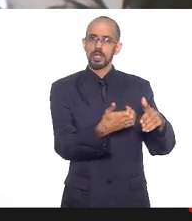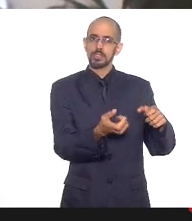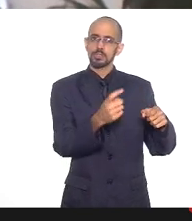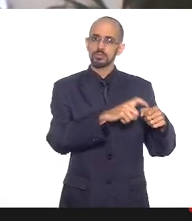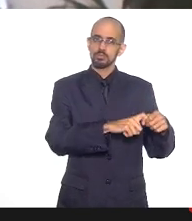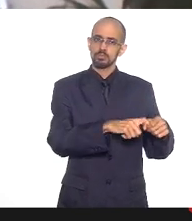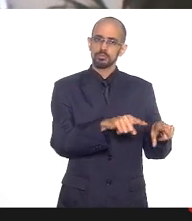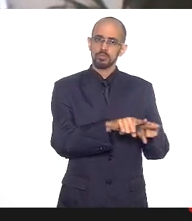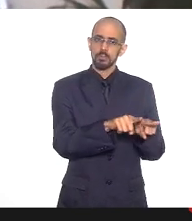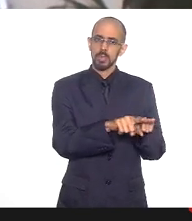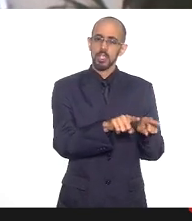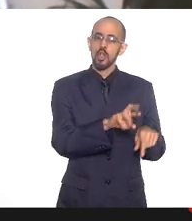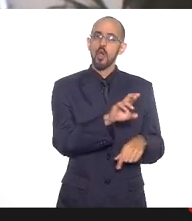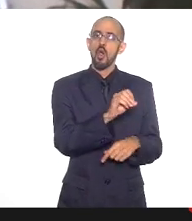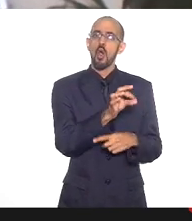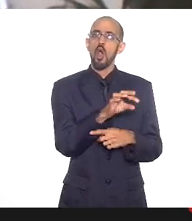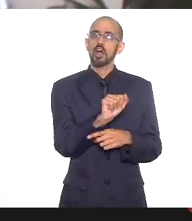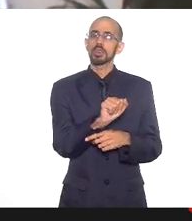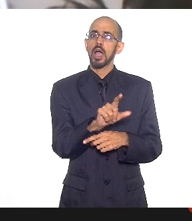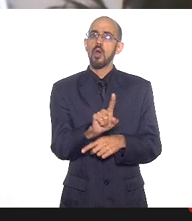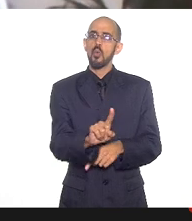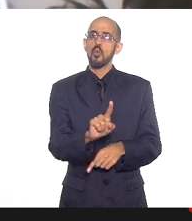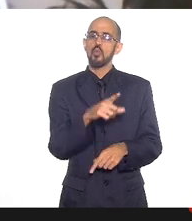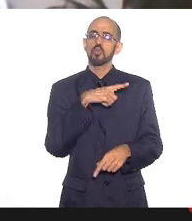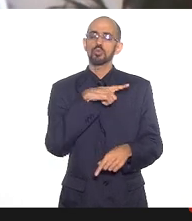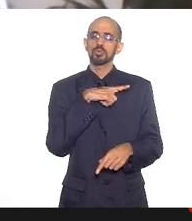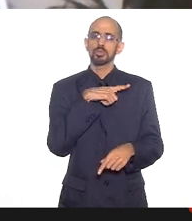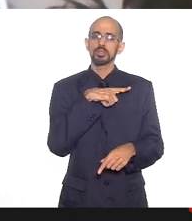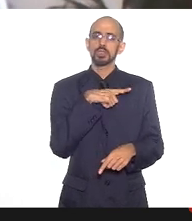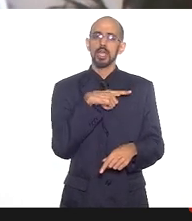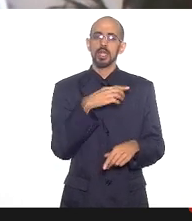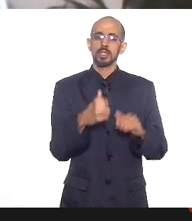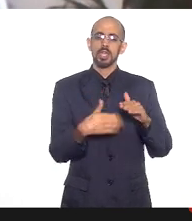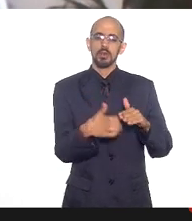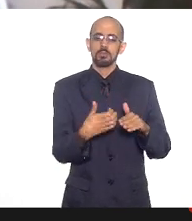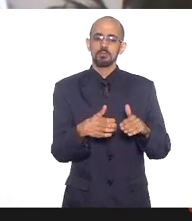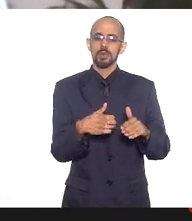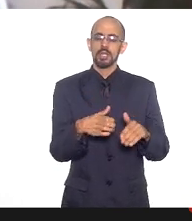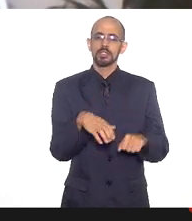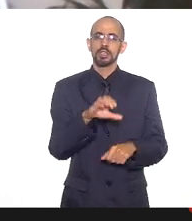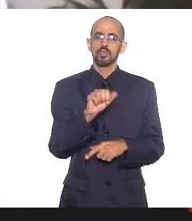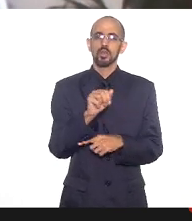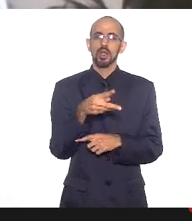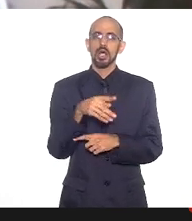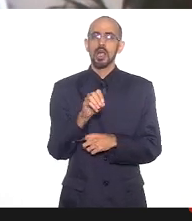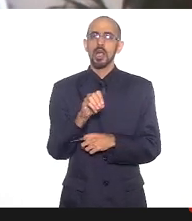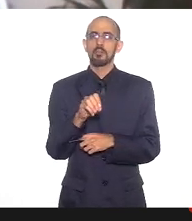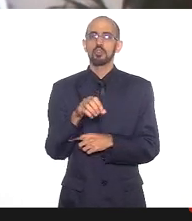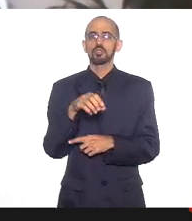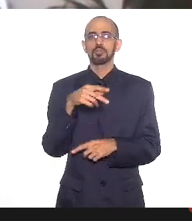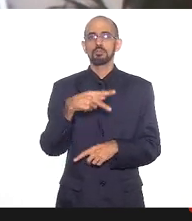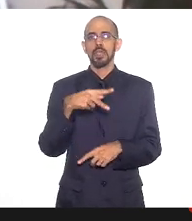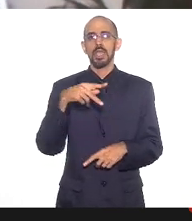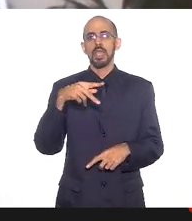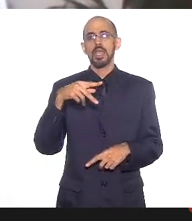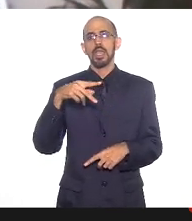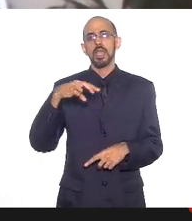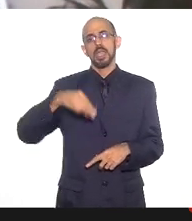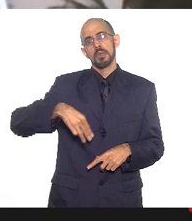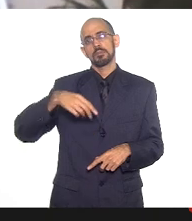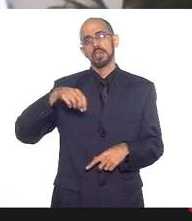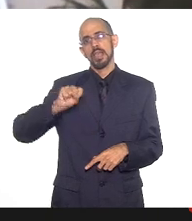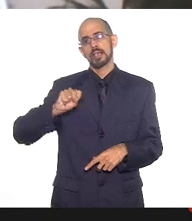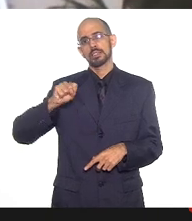dizer que no Rota 1, por exemplo, há o escoamento de gás do campo de BMS-9. em que existem